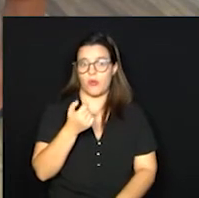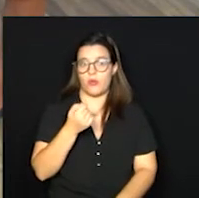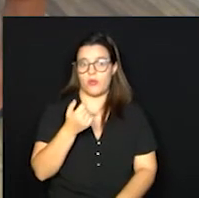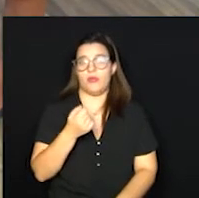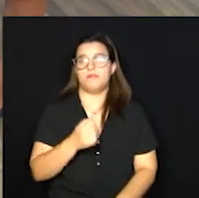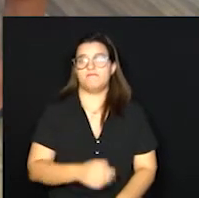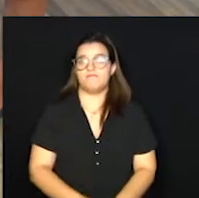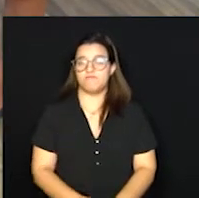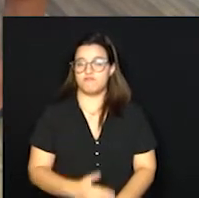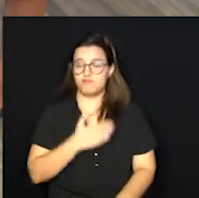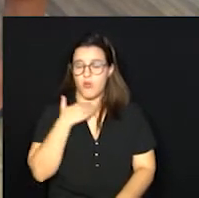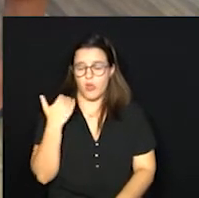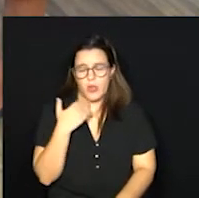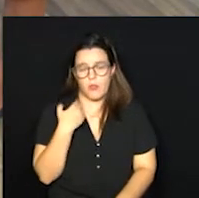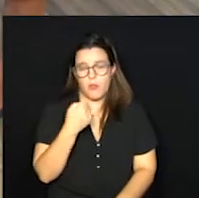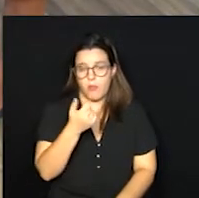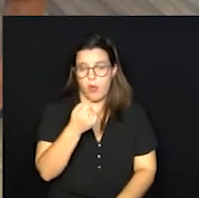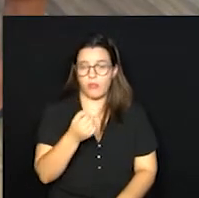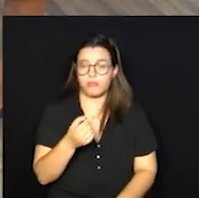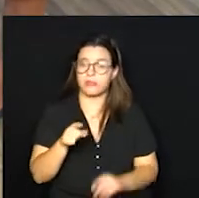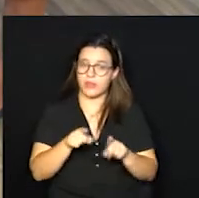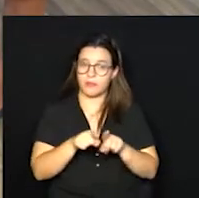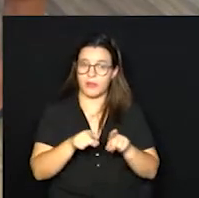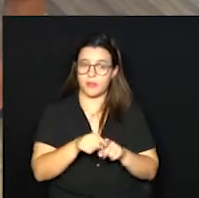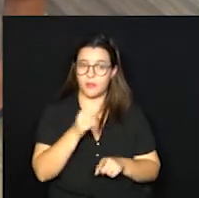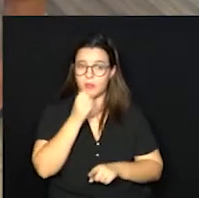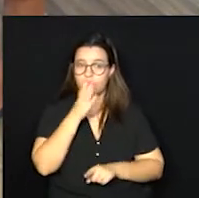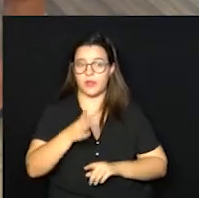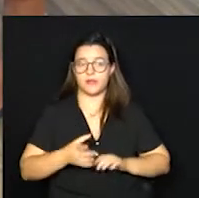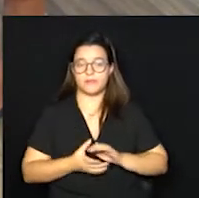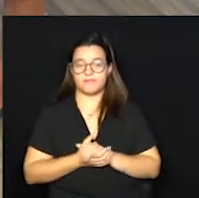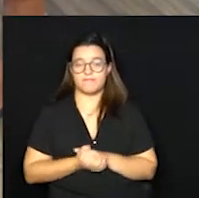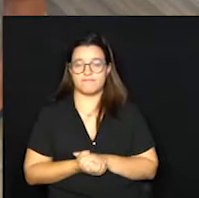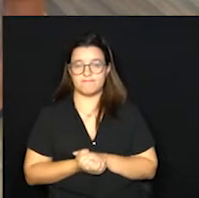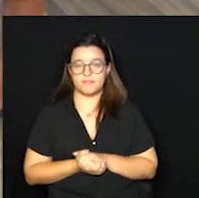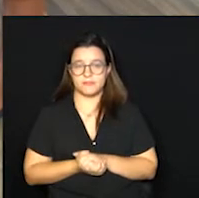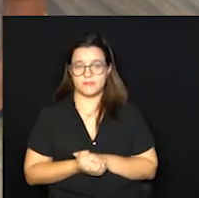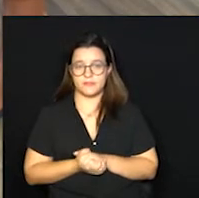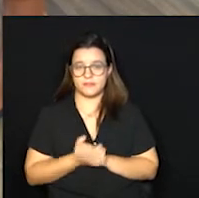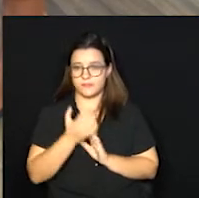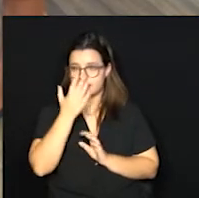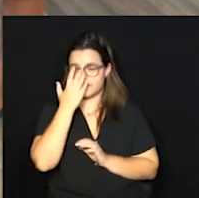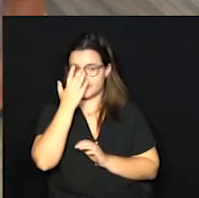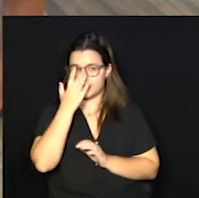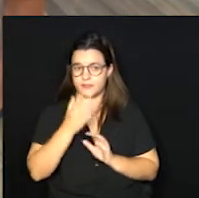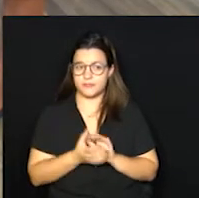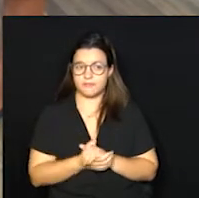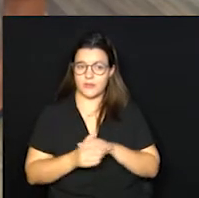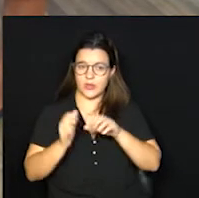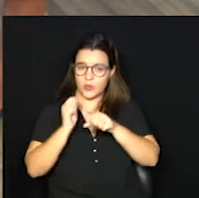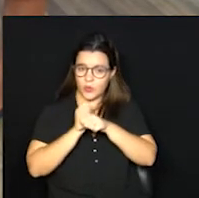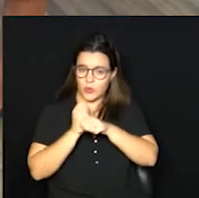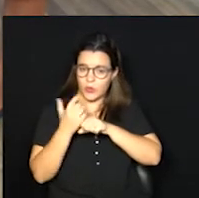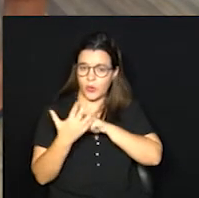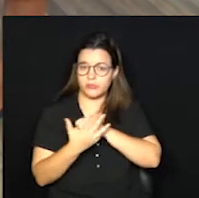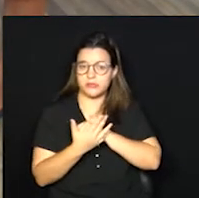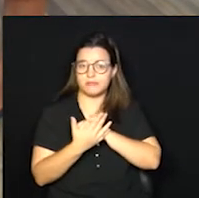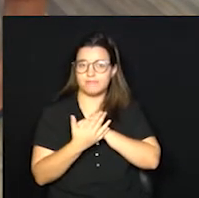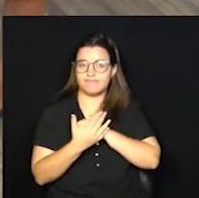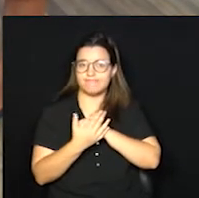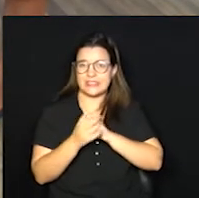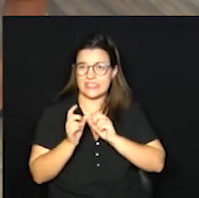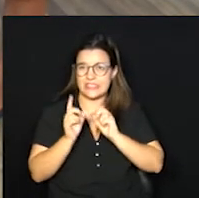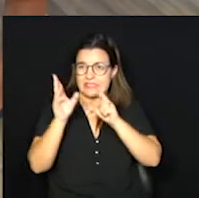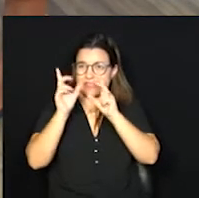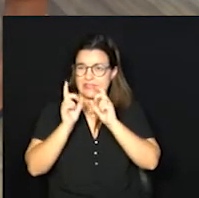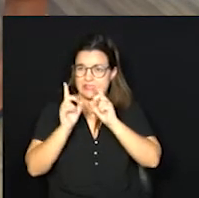e o índice de morte muito pequeno. Sobre os impactos, né, do coronavírus, as exportações caíram,